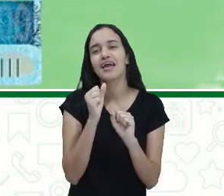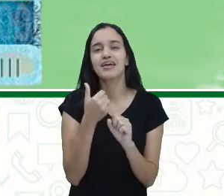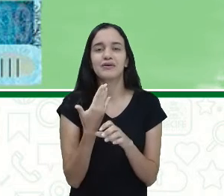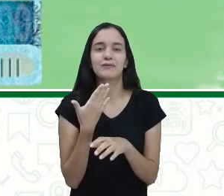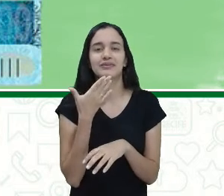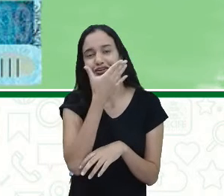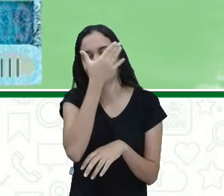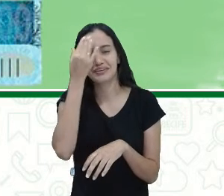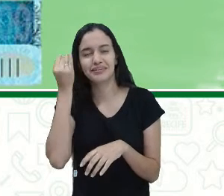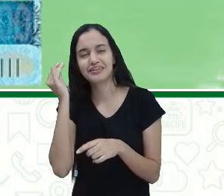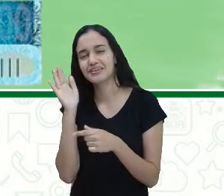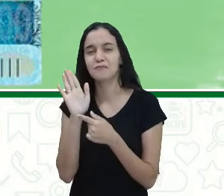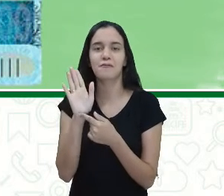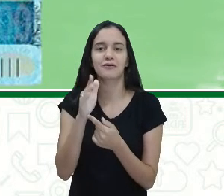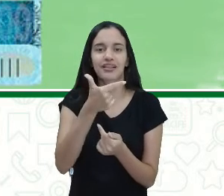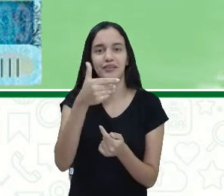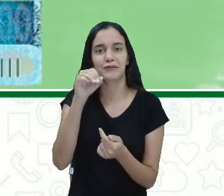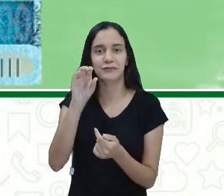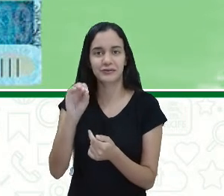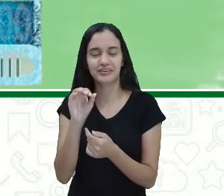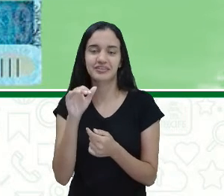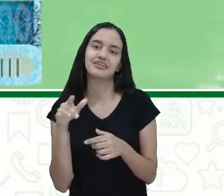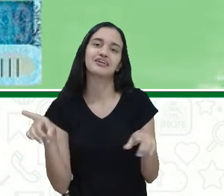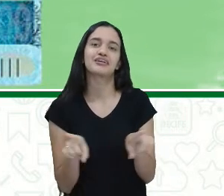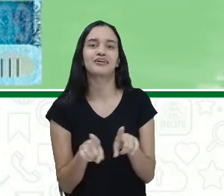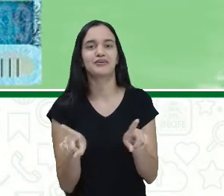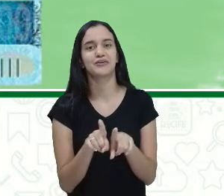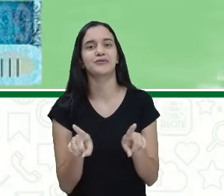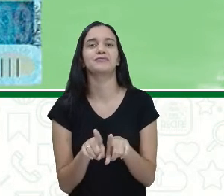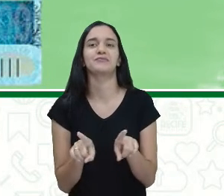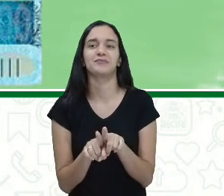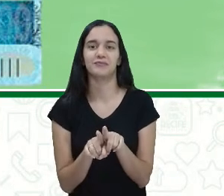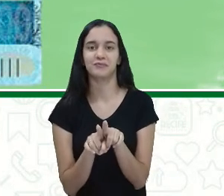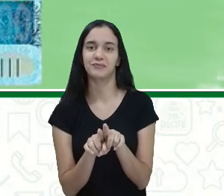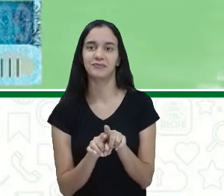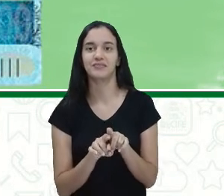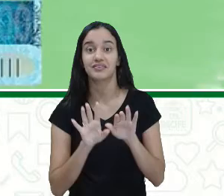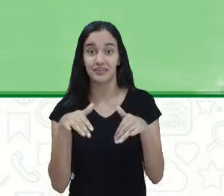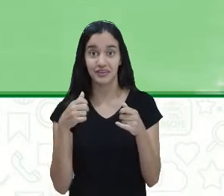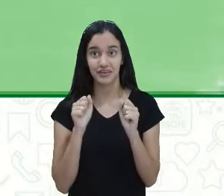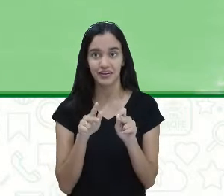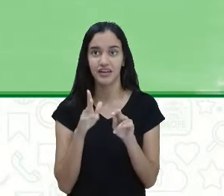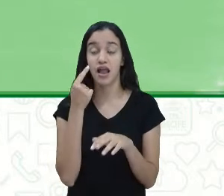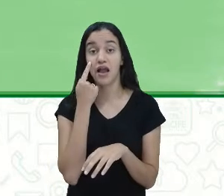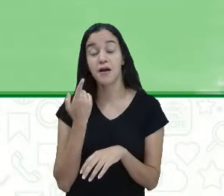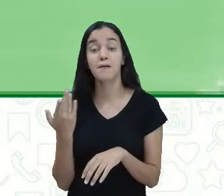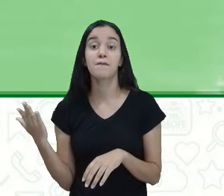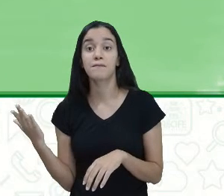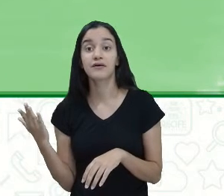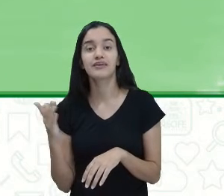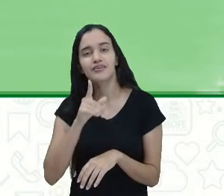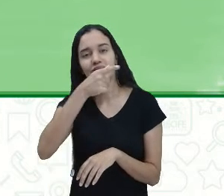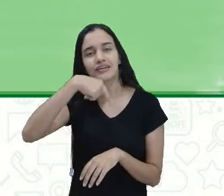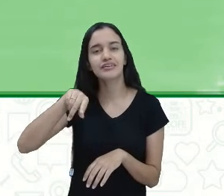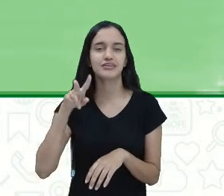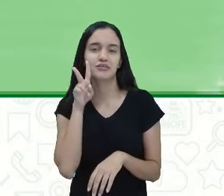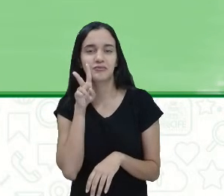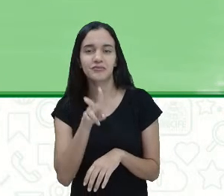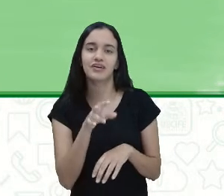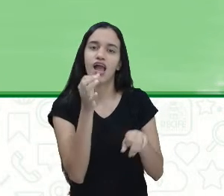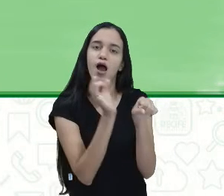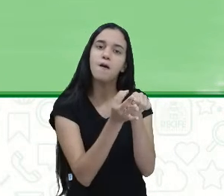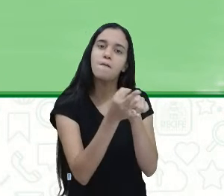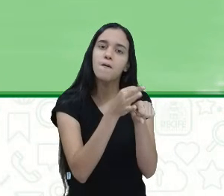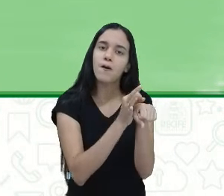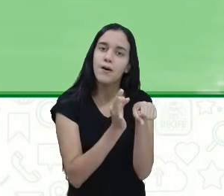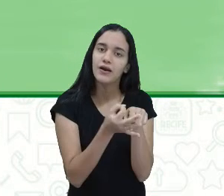200 aí. Tem a de 200 também, né? Então, não pus a de 200, tá? Mas aí vocês vão ver as moedas,